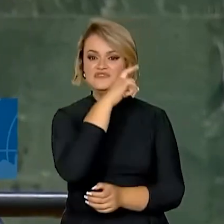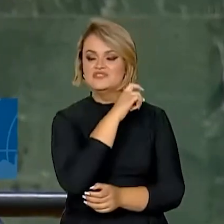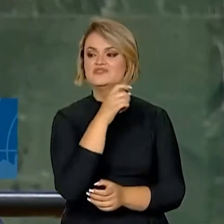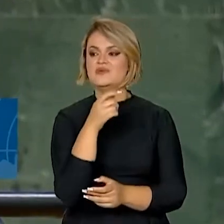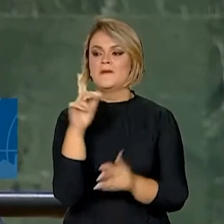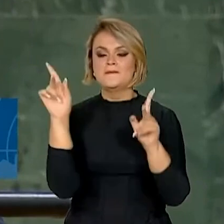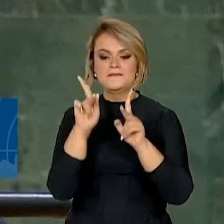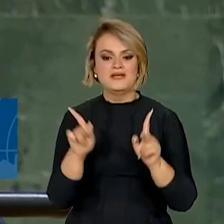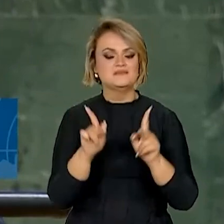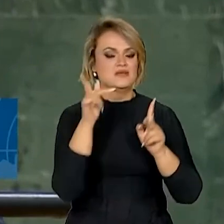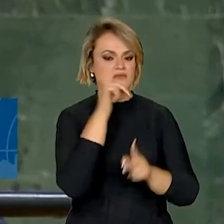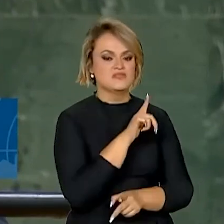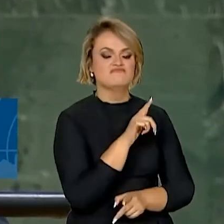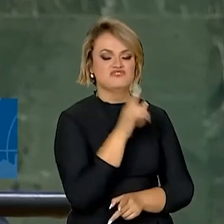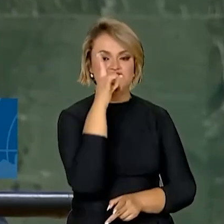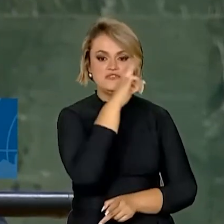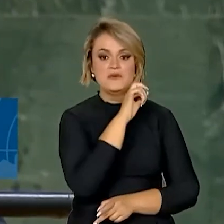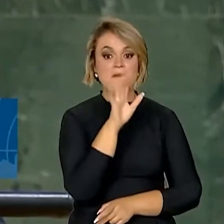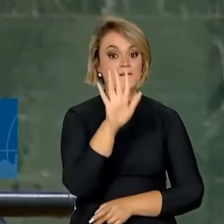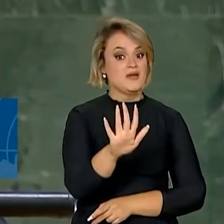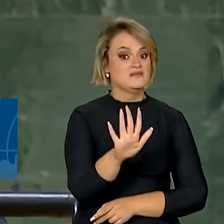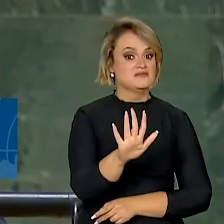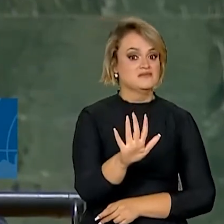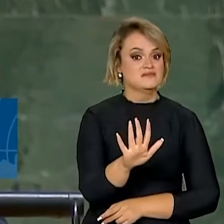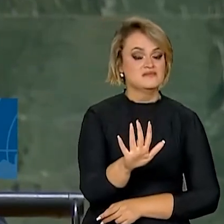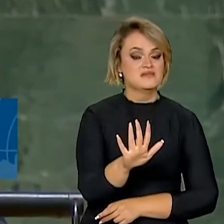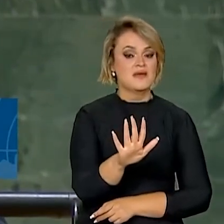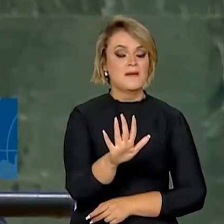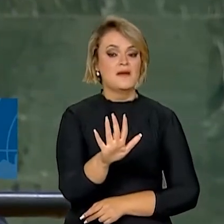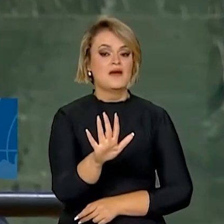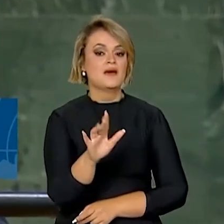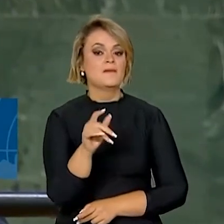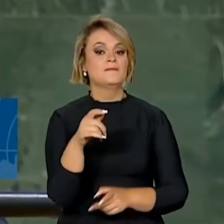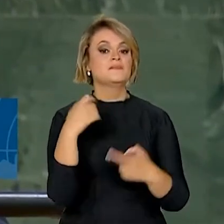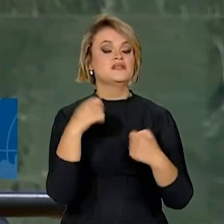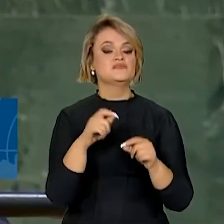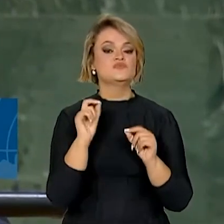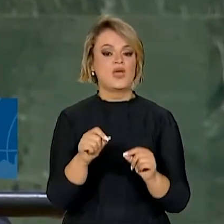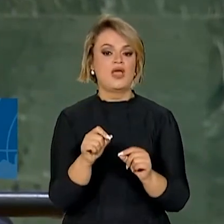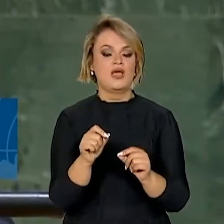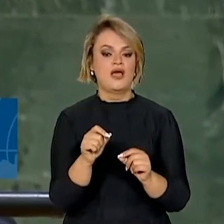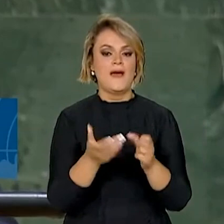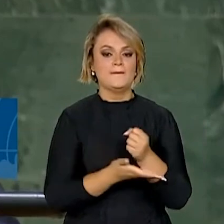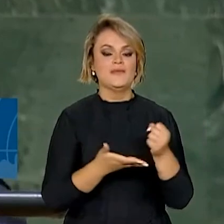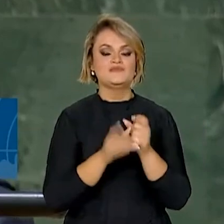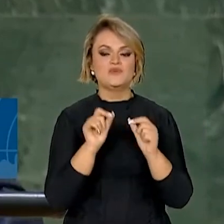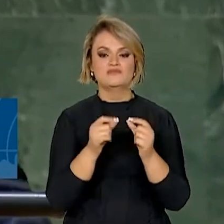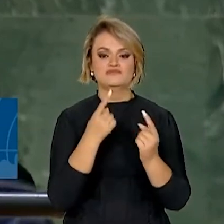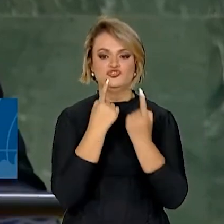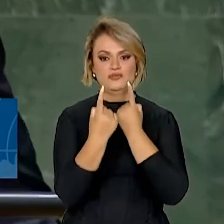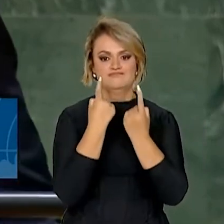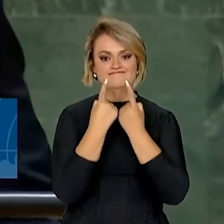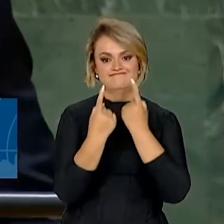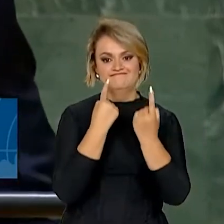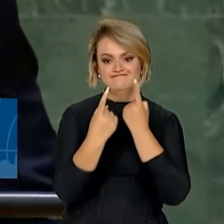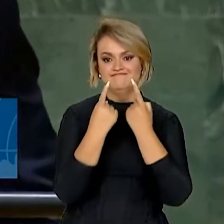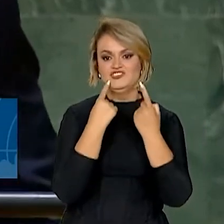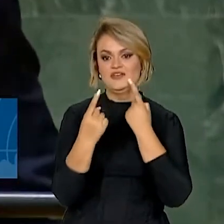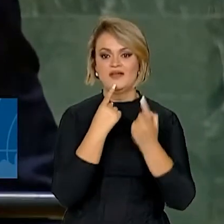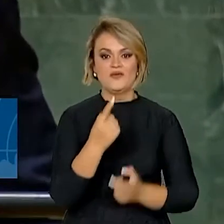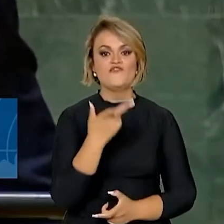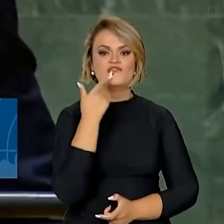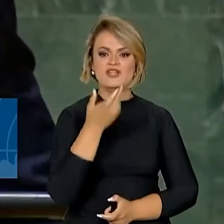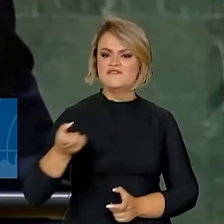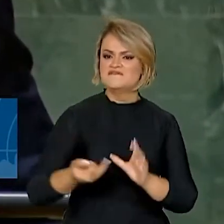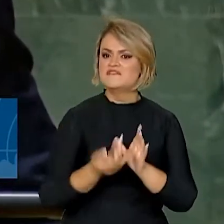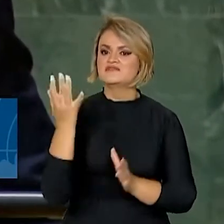paz, mas nenhuma solução será duradoura se não for baseada no diálogo. Tenho reiterado